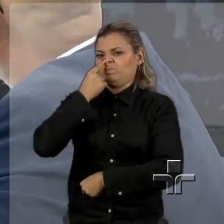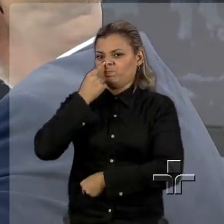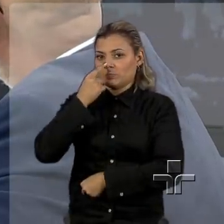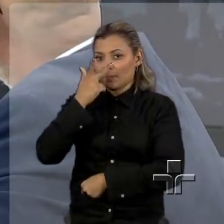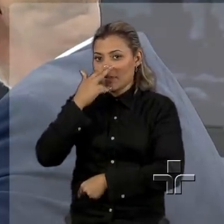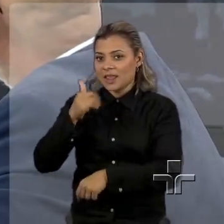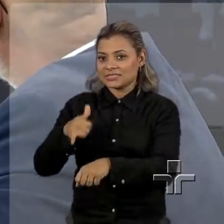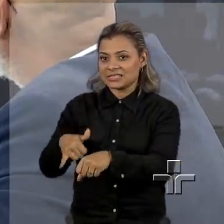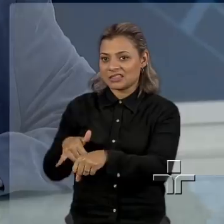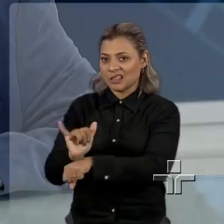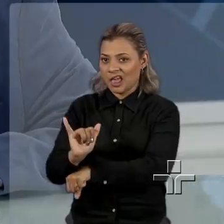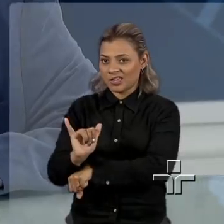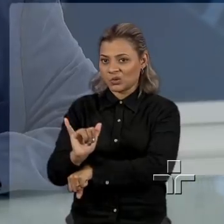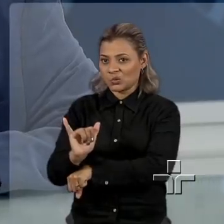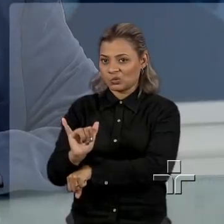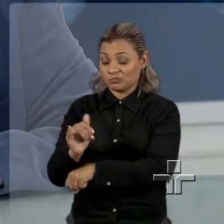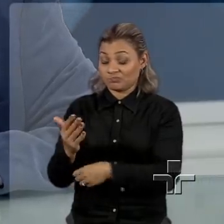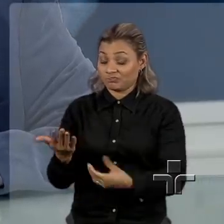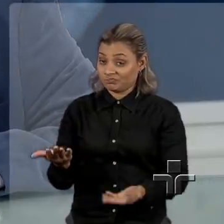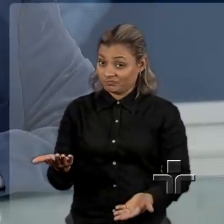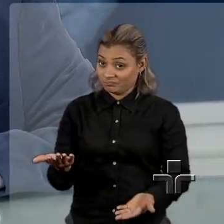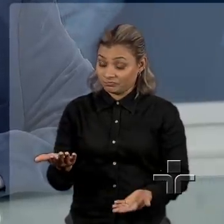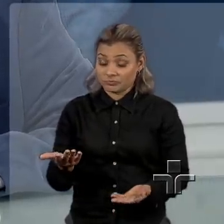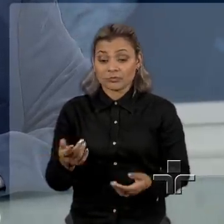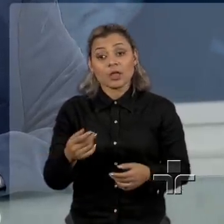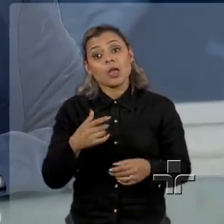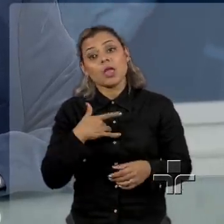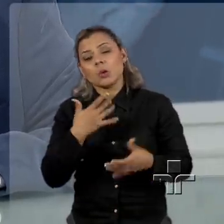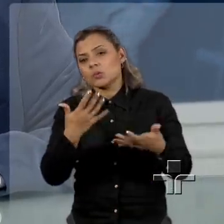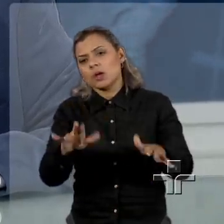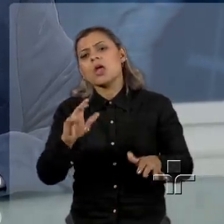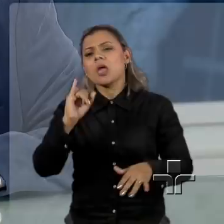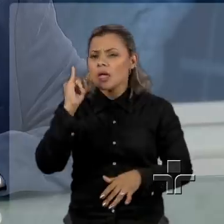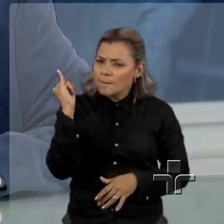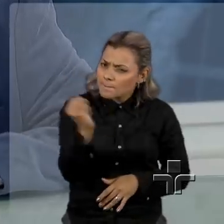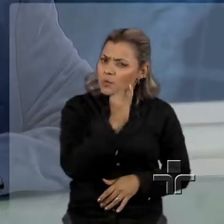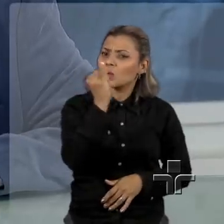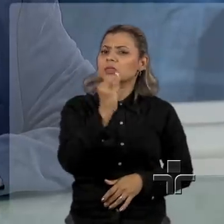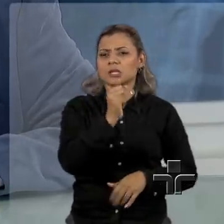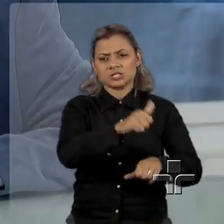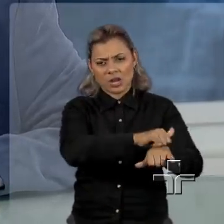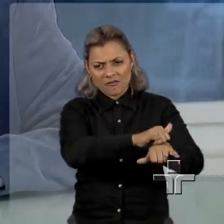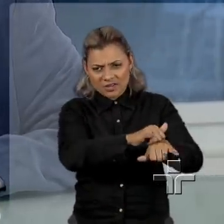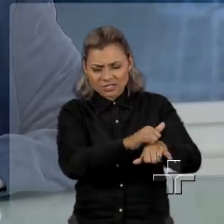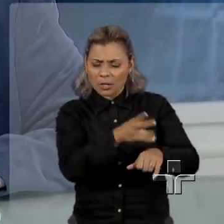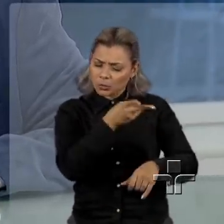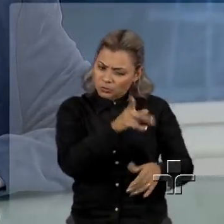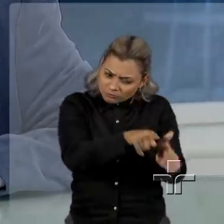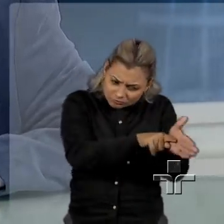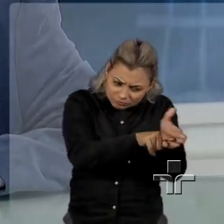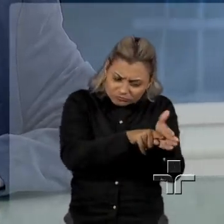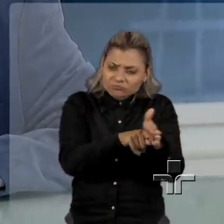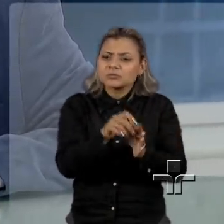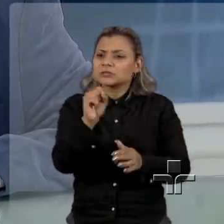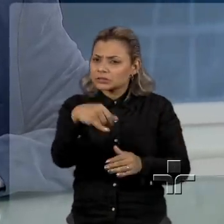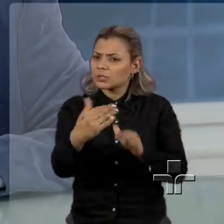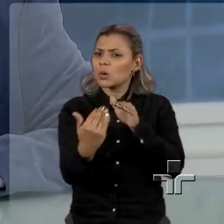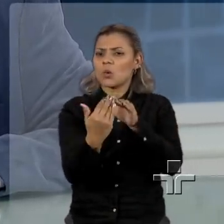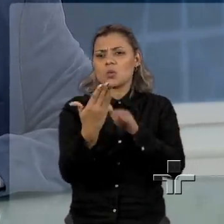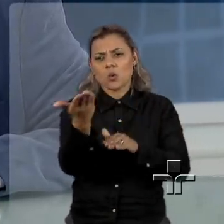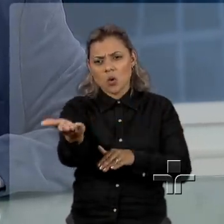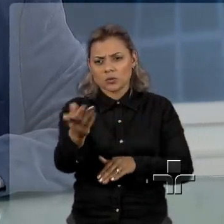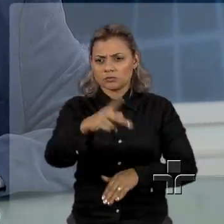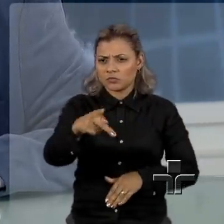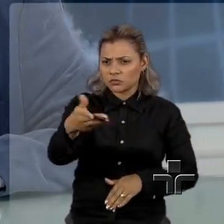traído. Né? Então, não quero diminuir, acho importante do ponto de vista da Lava Jato, concordo tanto com o professor quanto com o